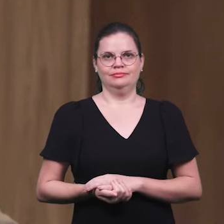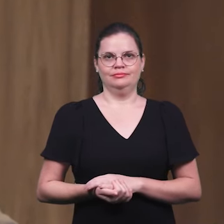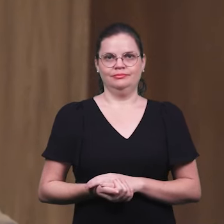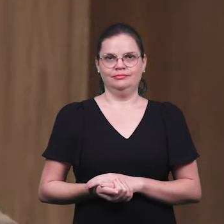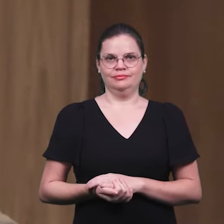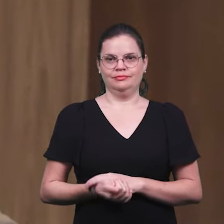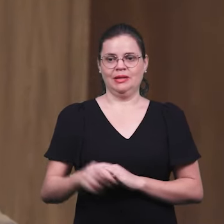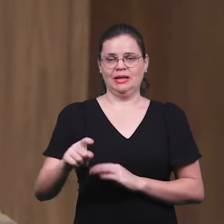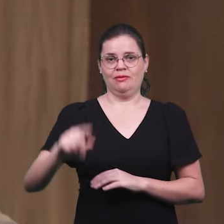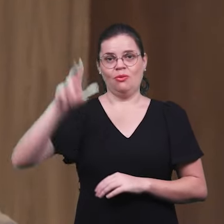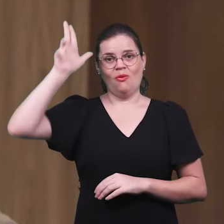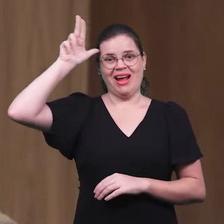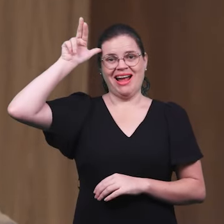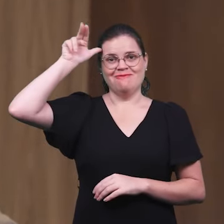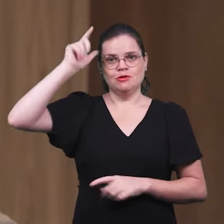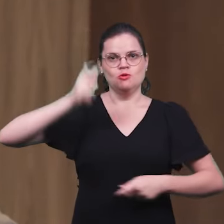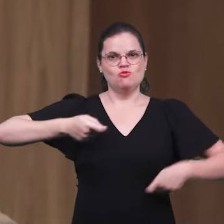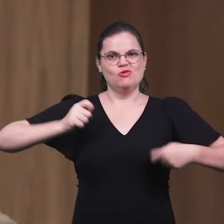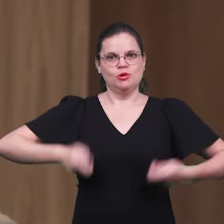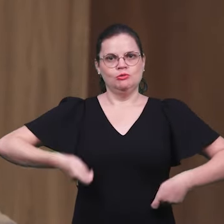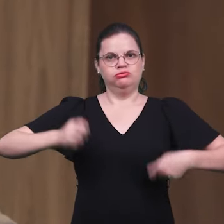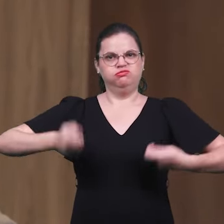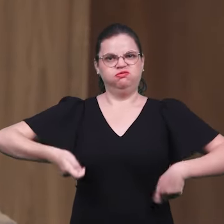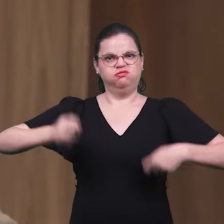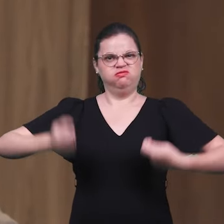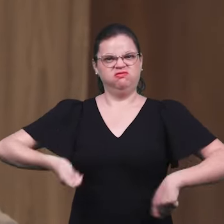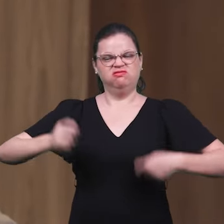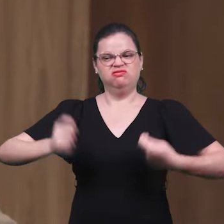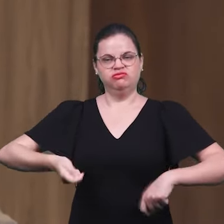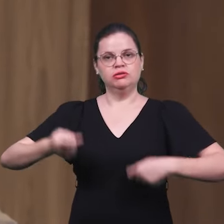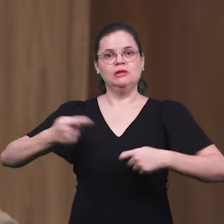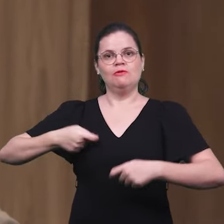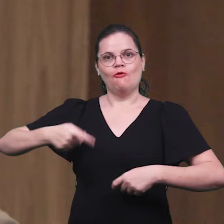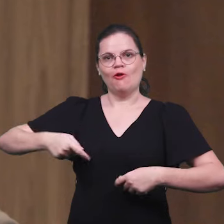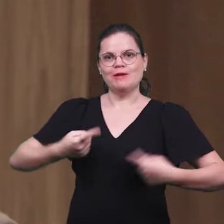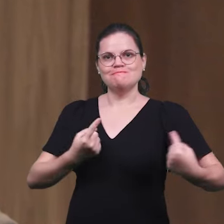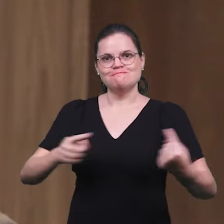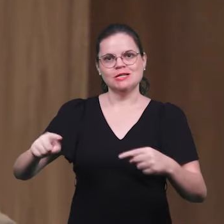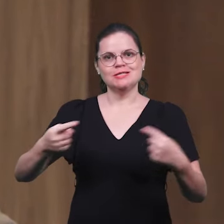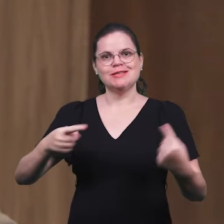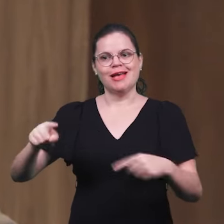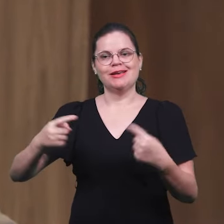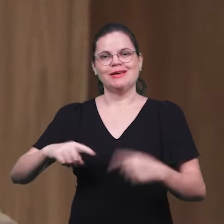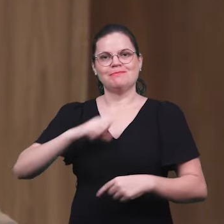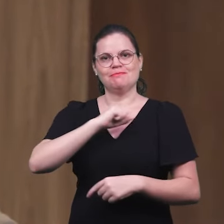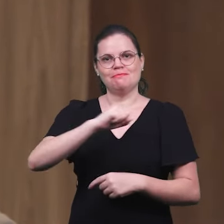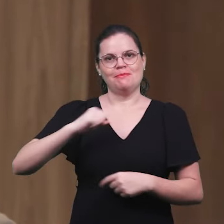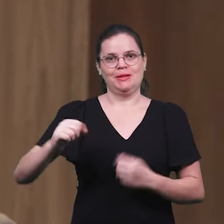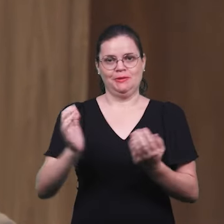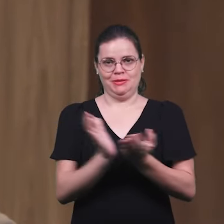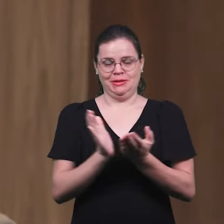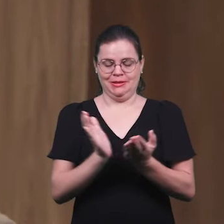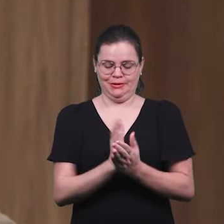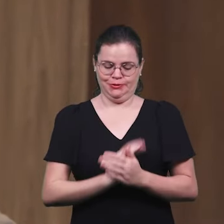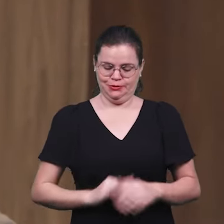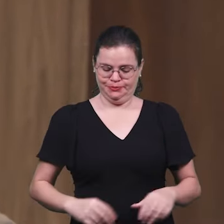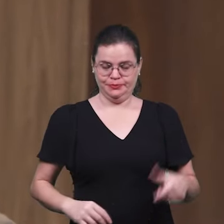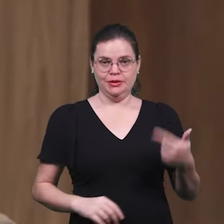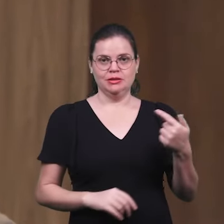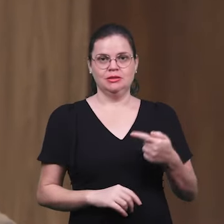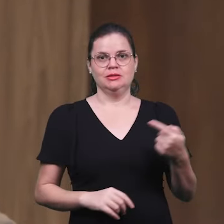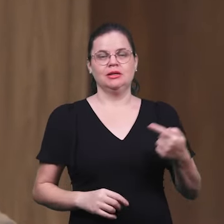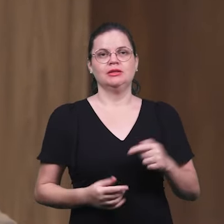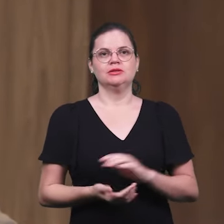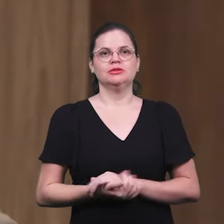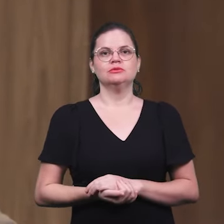cavalo selvagem, né? Então ele também era perverso também, até morrer. O sétimo, Décio, o ano